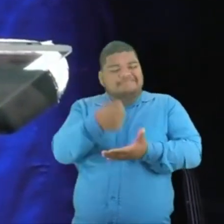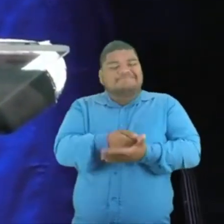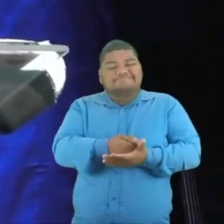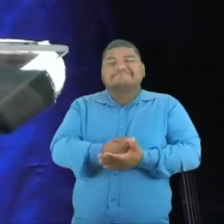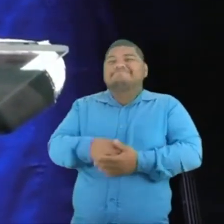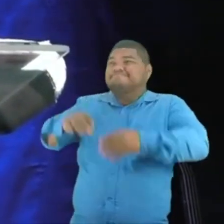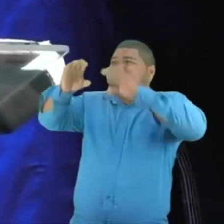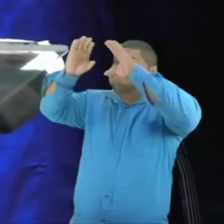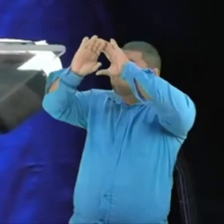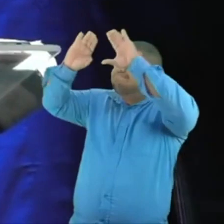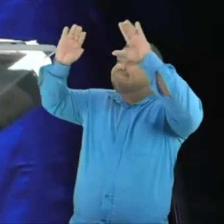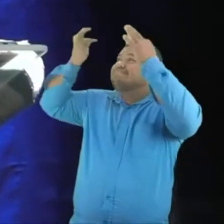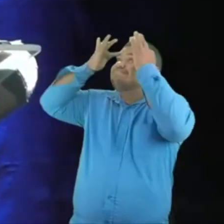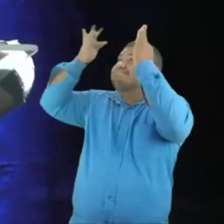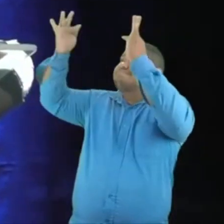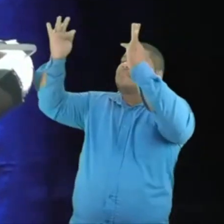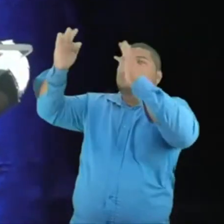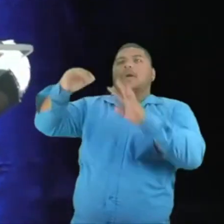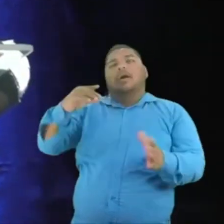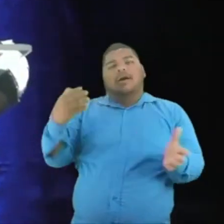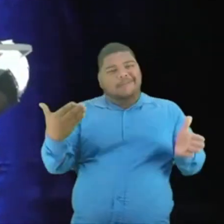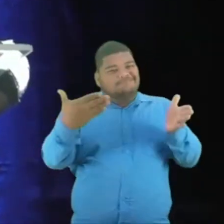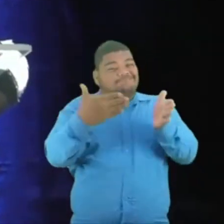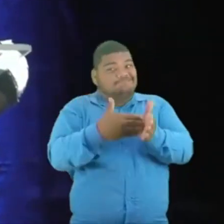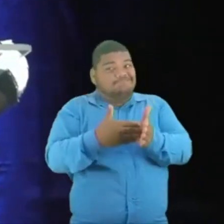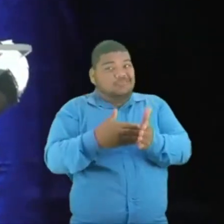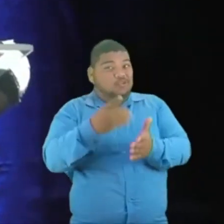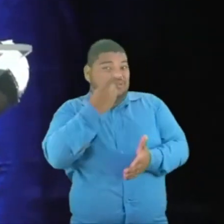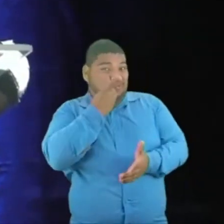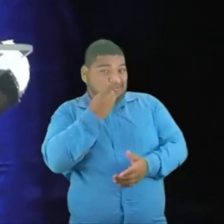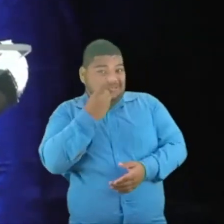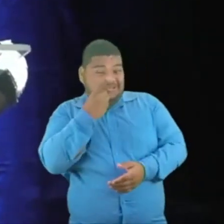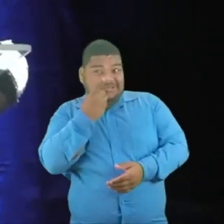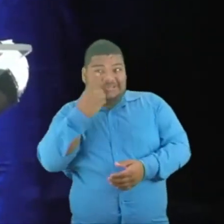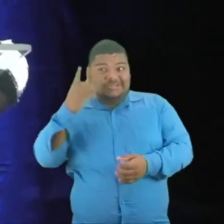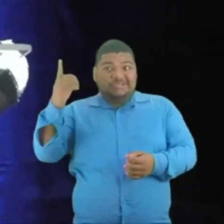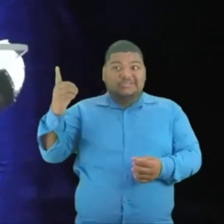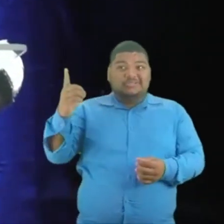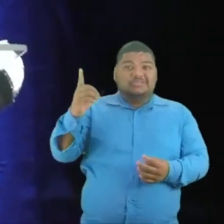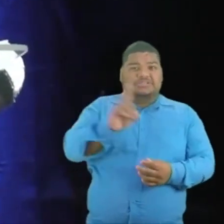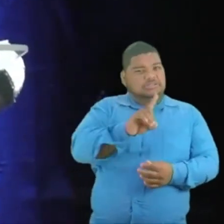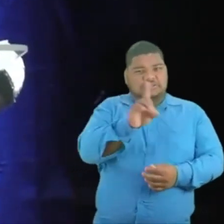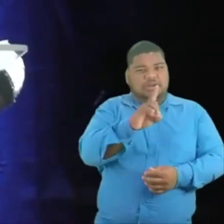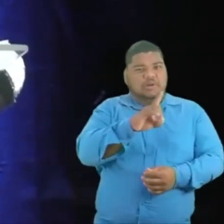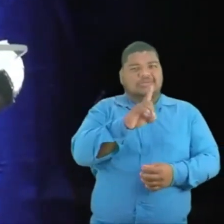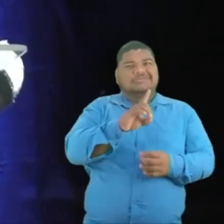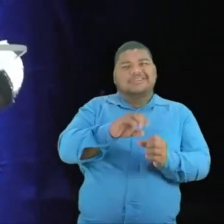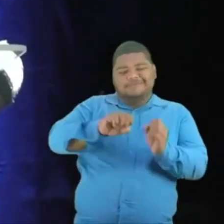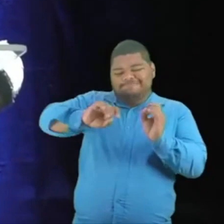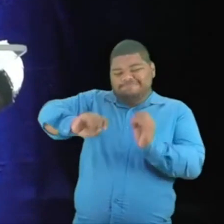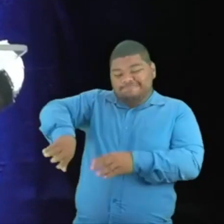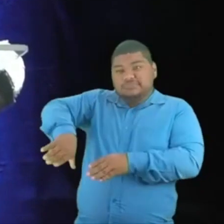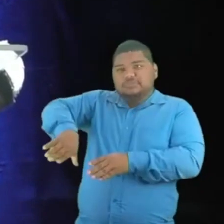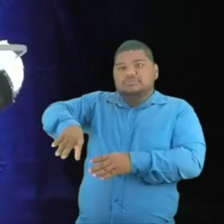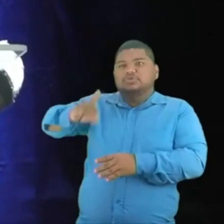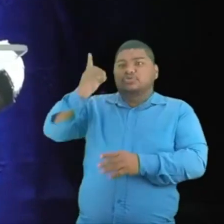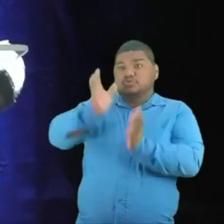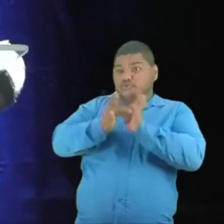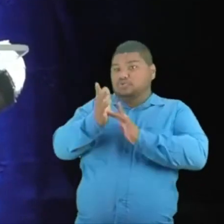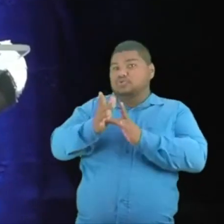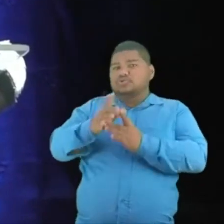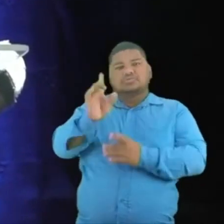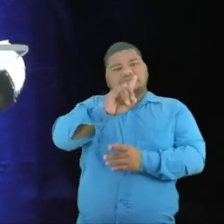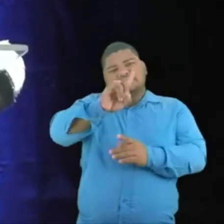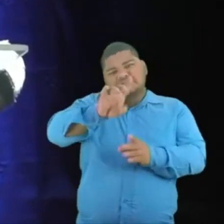Mas enquanto esse dia não chegar, o dia da nossa redenção, não negue Jesus, continue firme, nunca negue